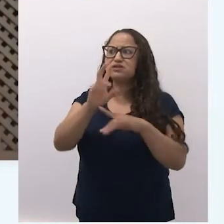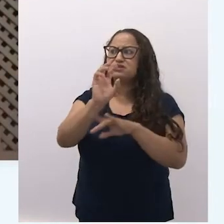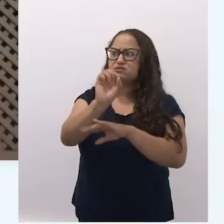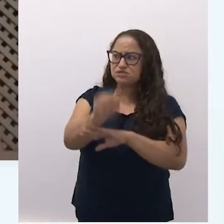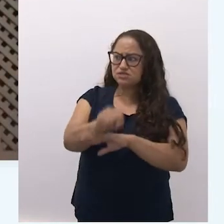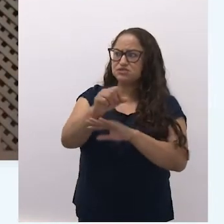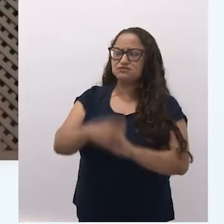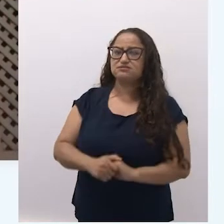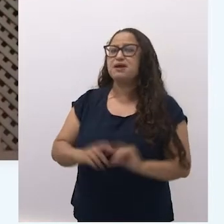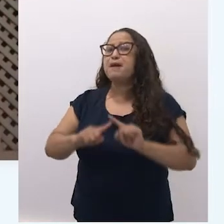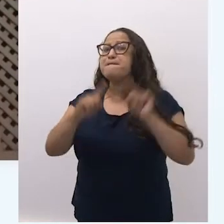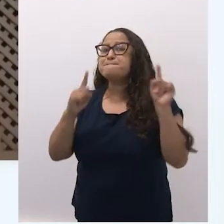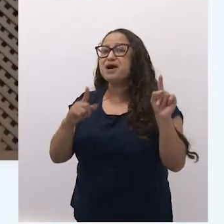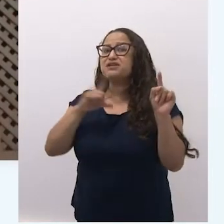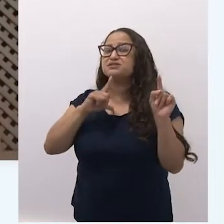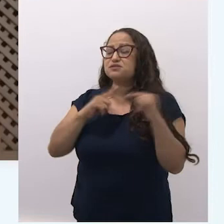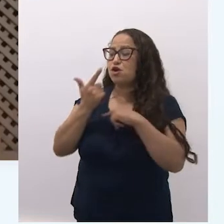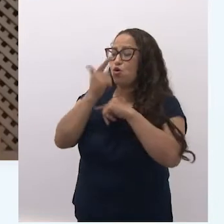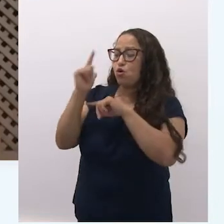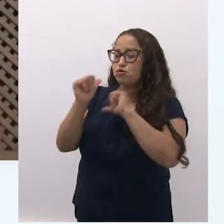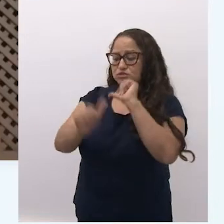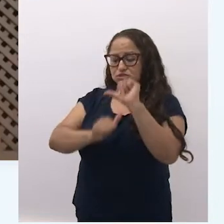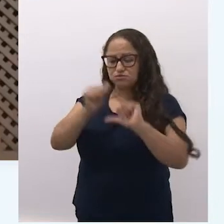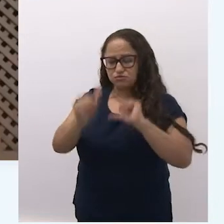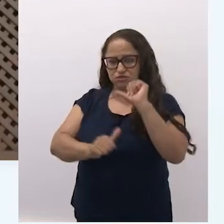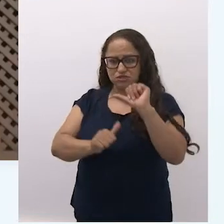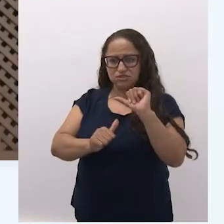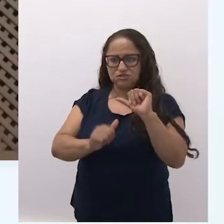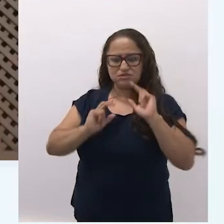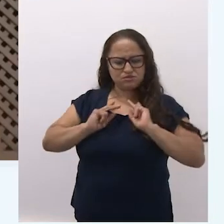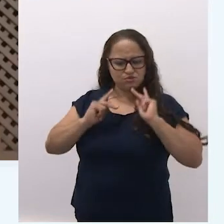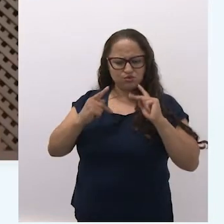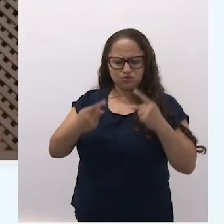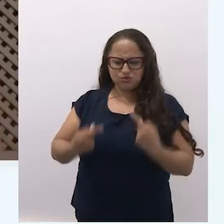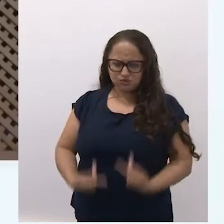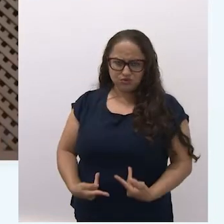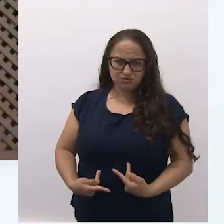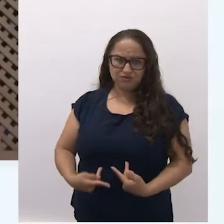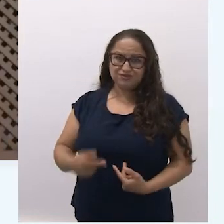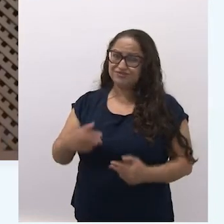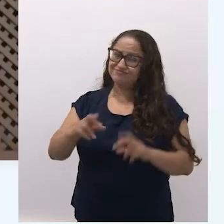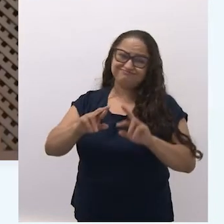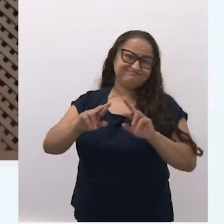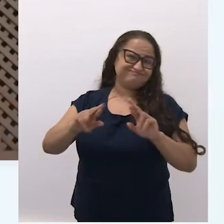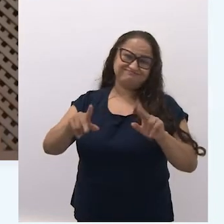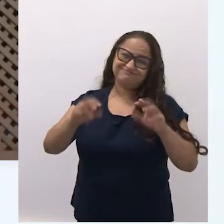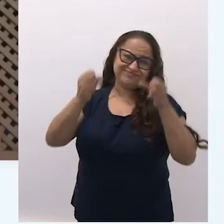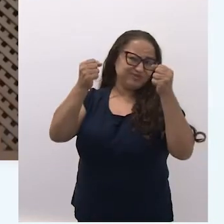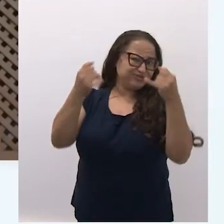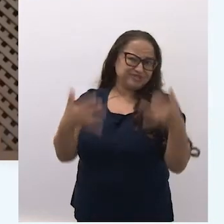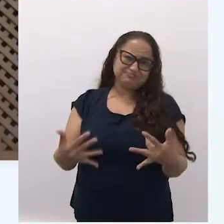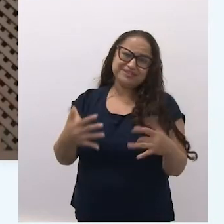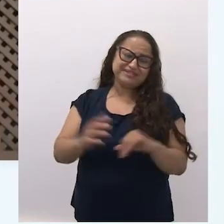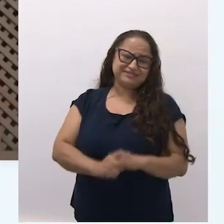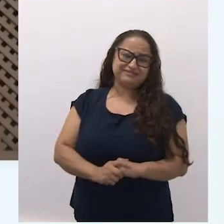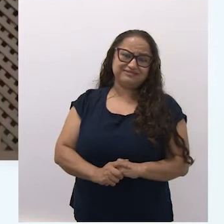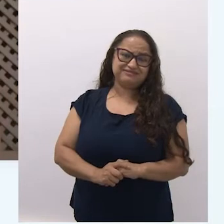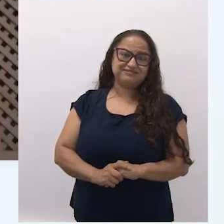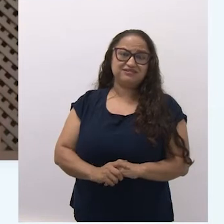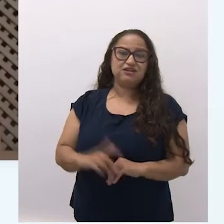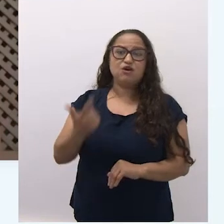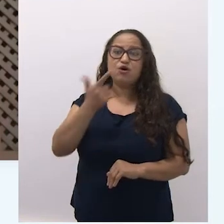né? Mas existem outras mudanças que os hormônios não explicam, né? Existem outras mudanças que